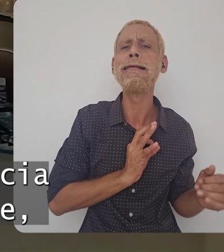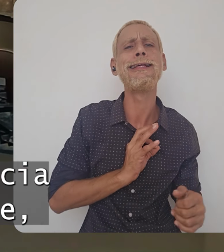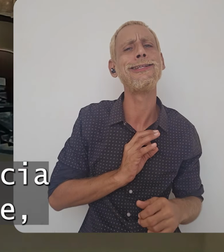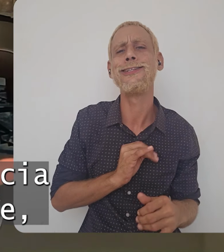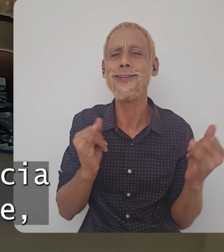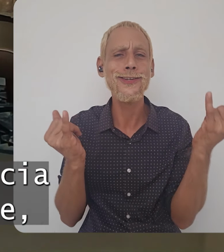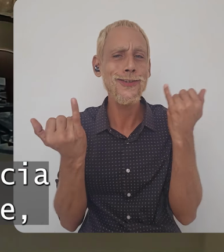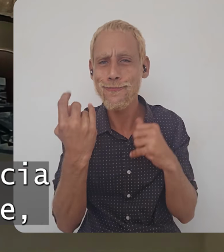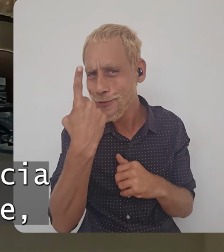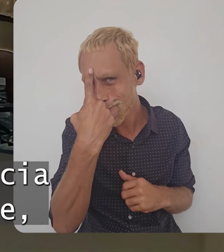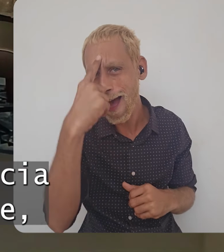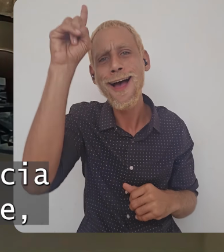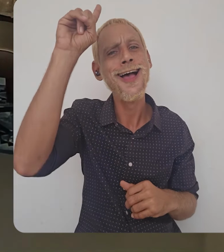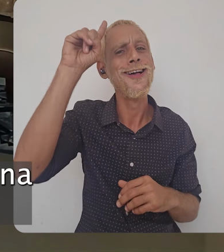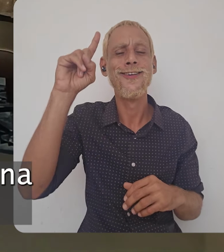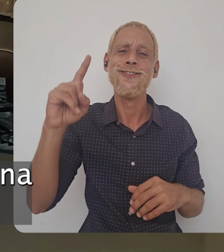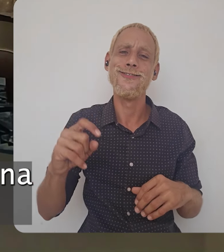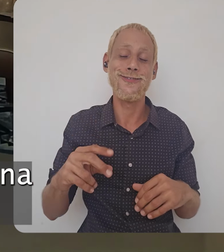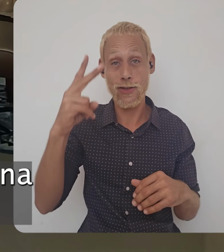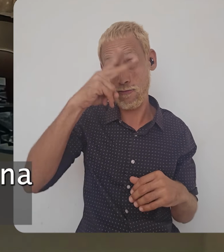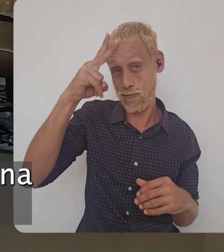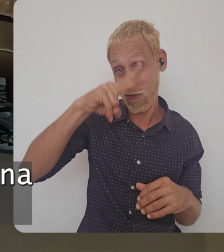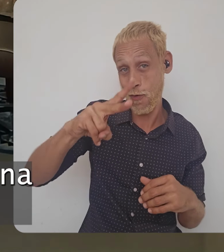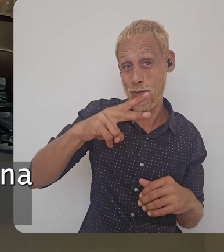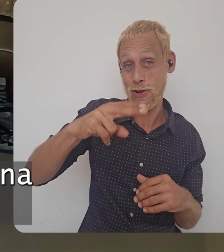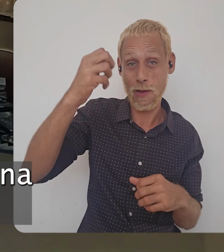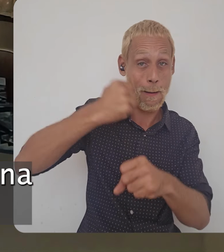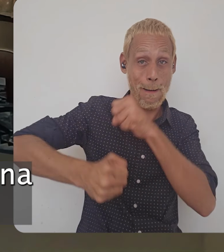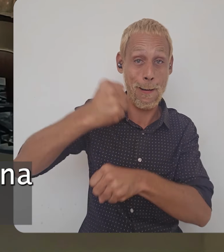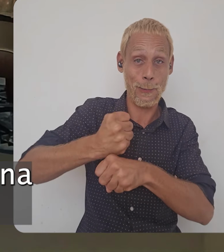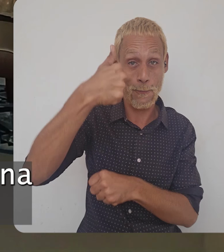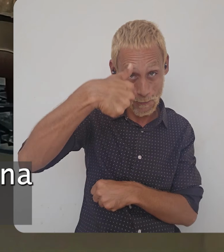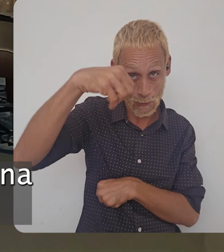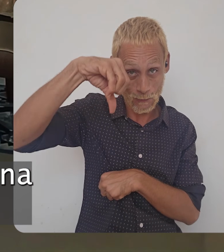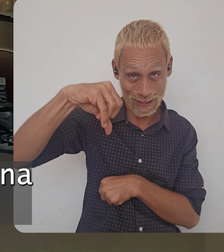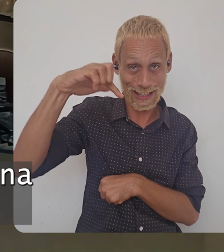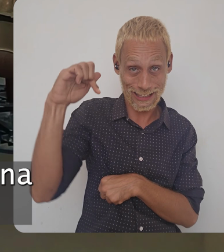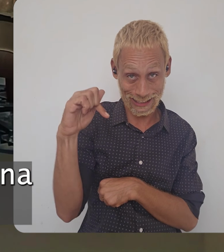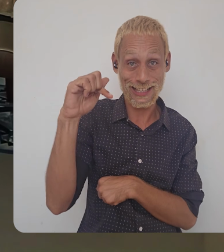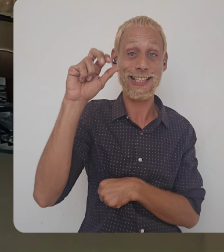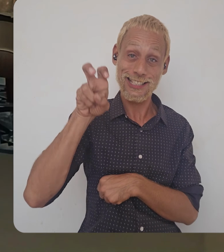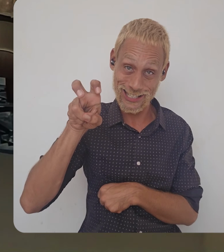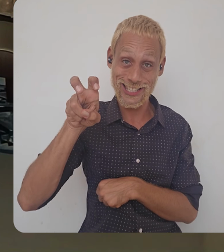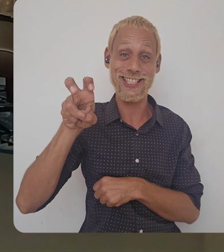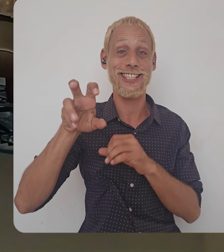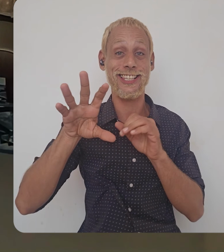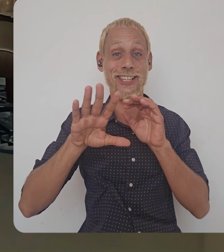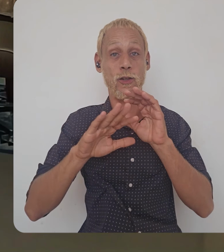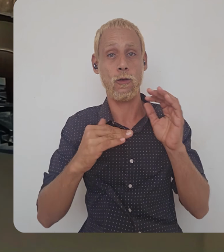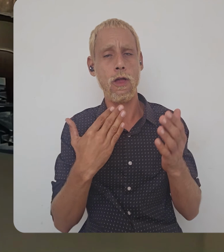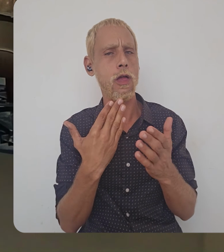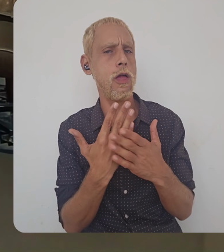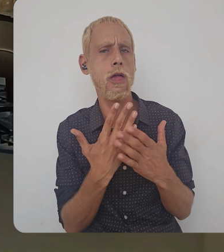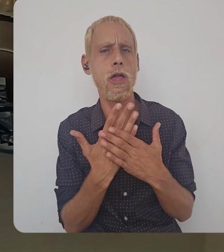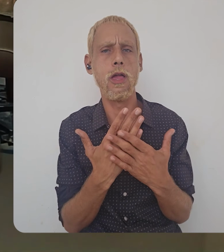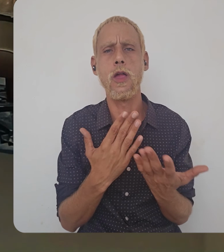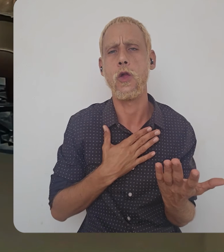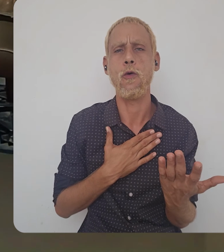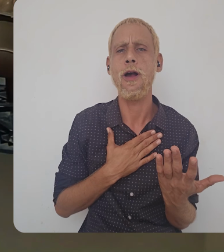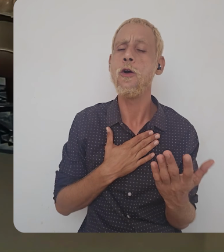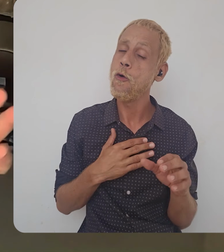quando não se tinha material suficiente, interessante. Então, a história da perna cabeluda, que foi em 1975, de alguma forma